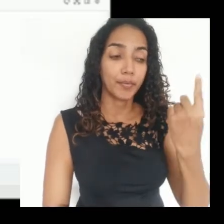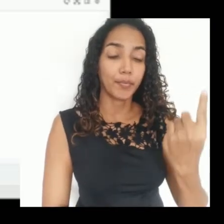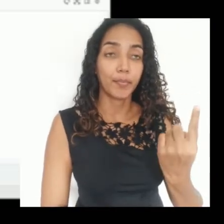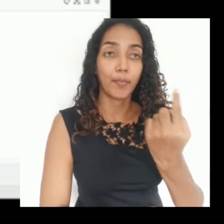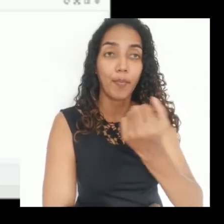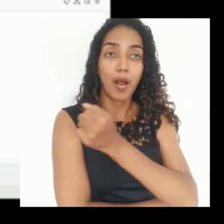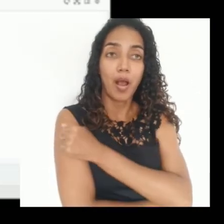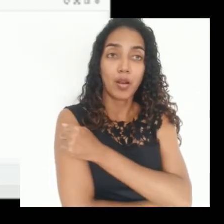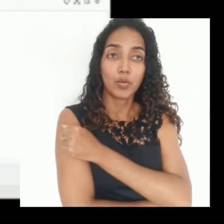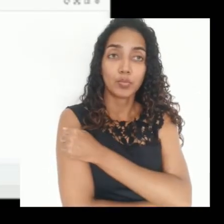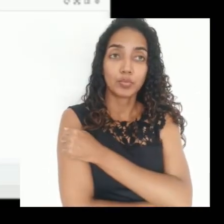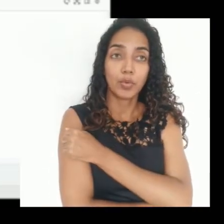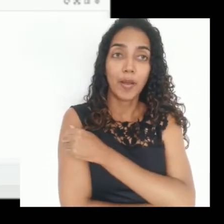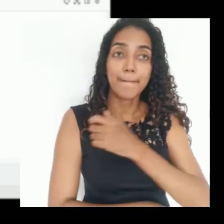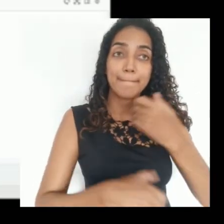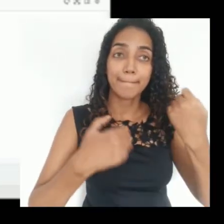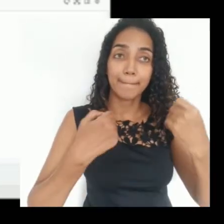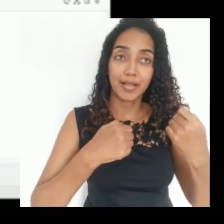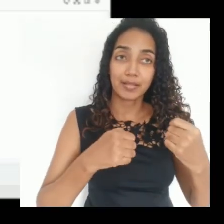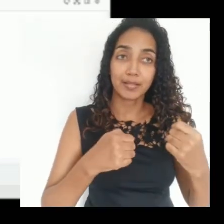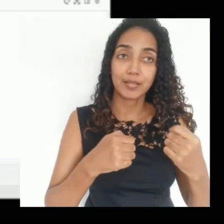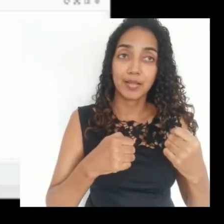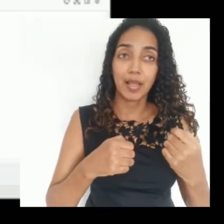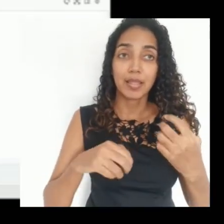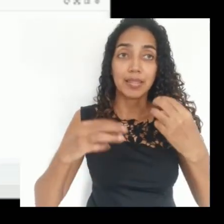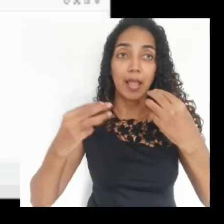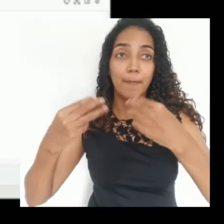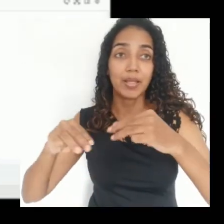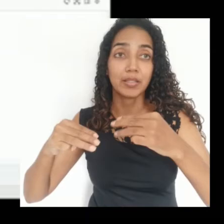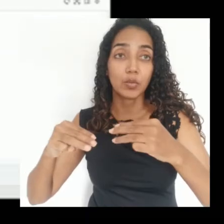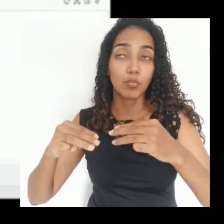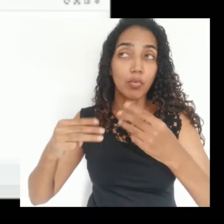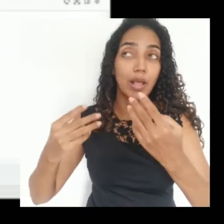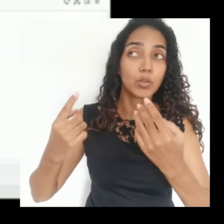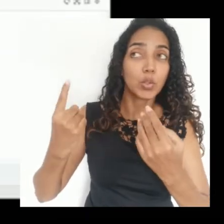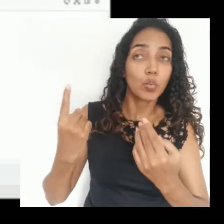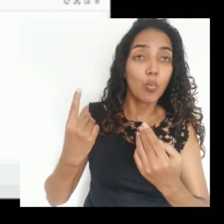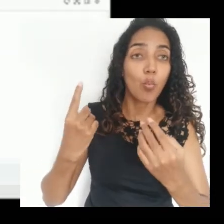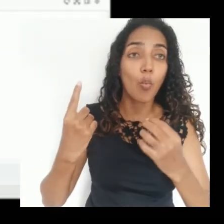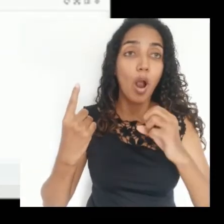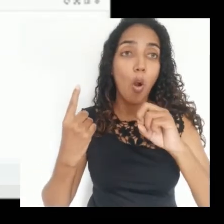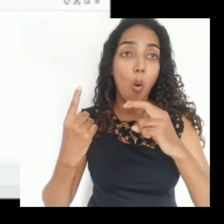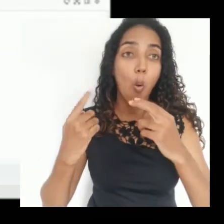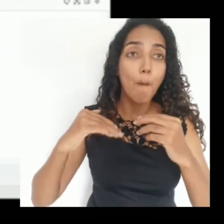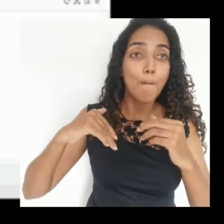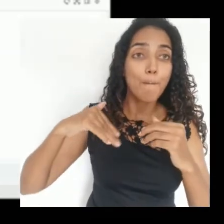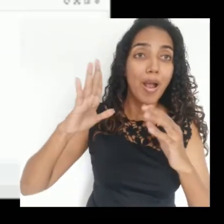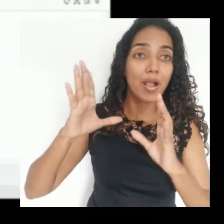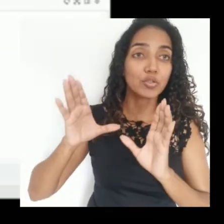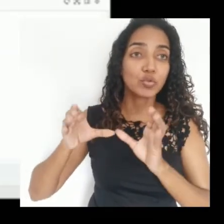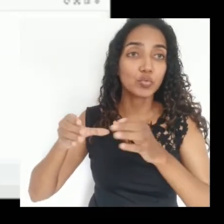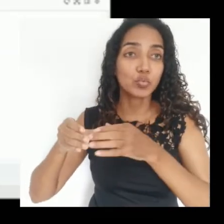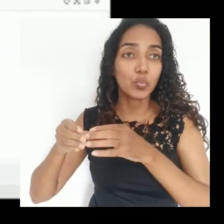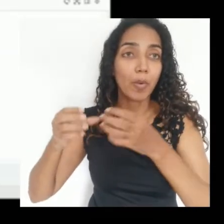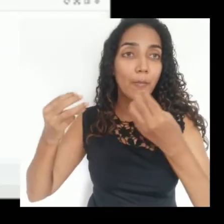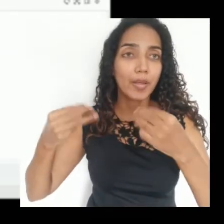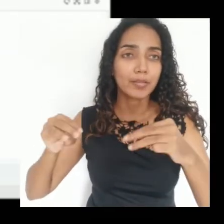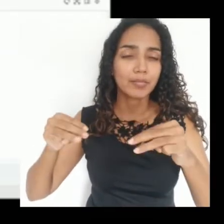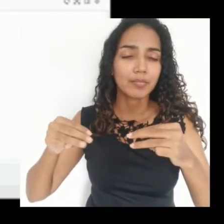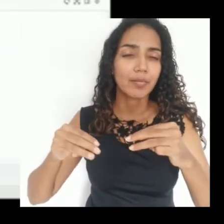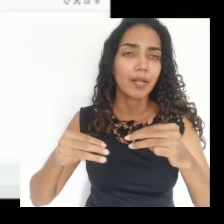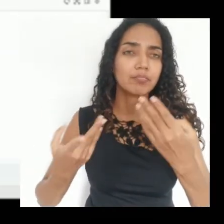estar matriculado em uma turma ou várias. Então, neste caso, a gente, se quisesse implementar